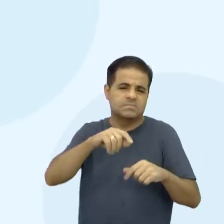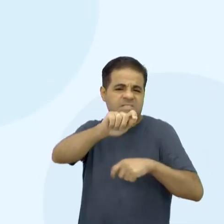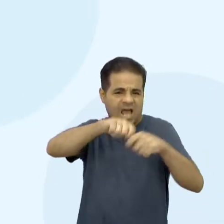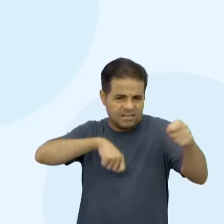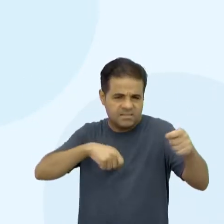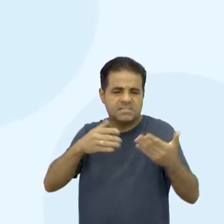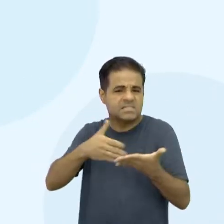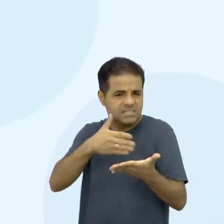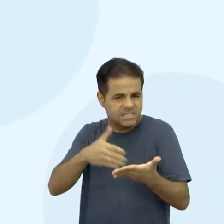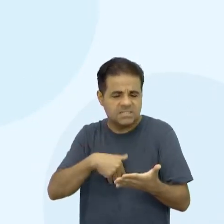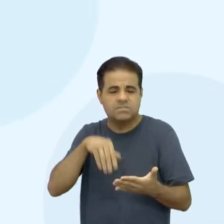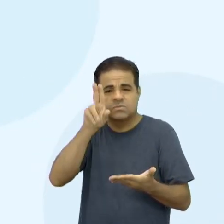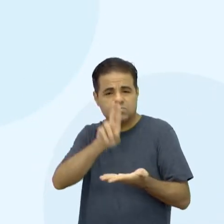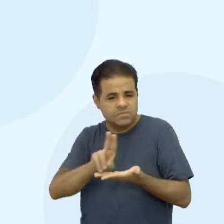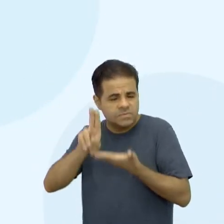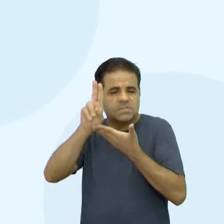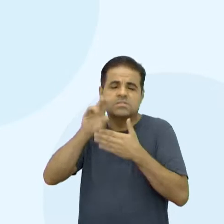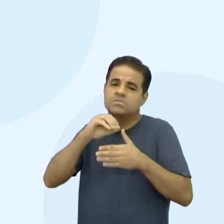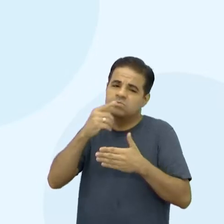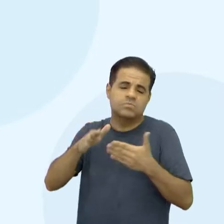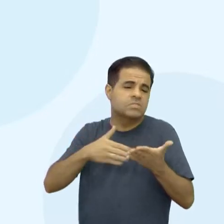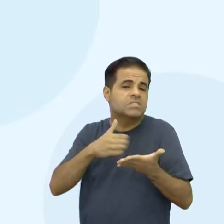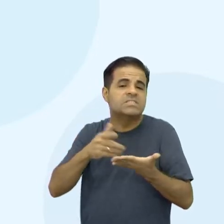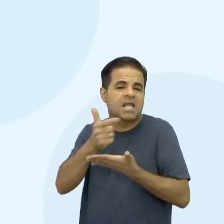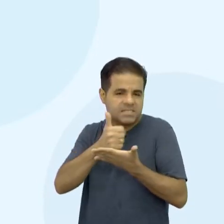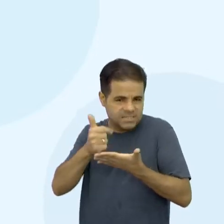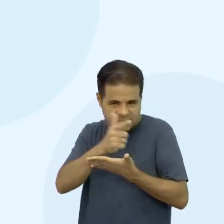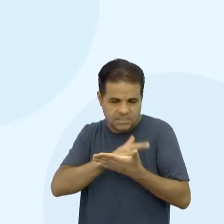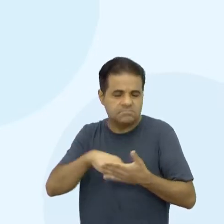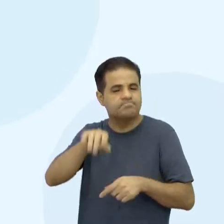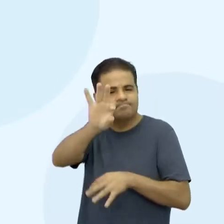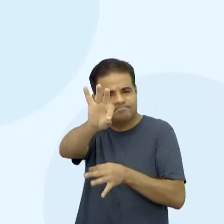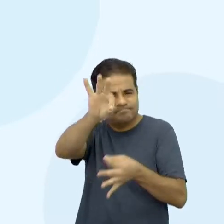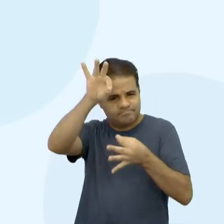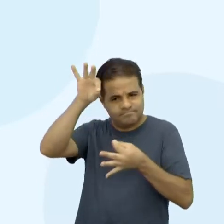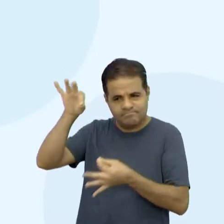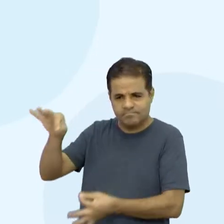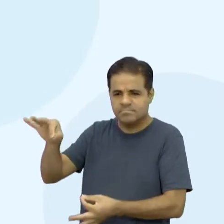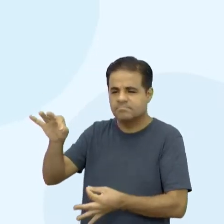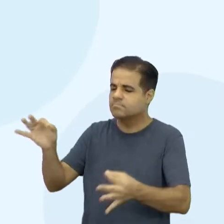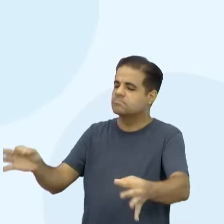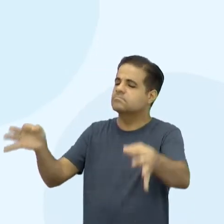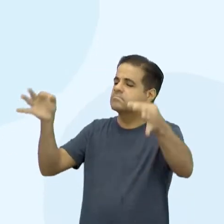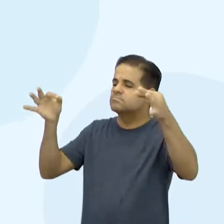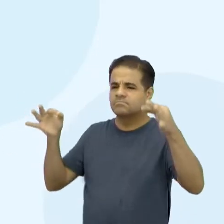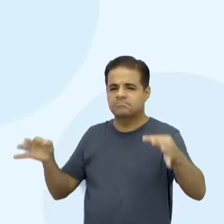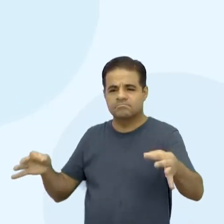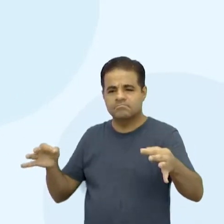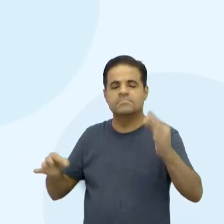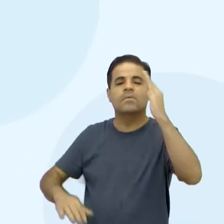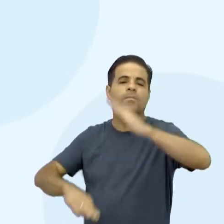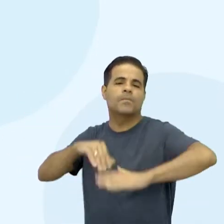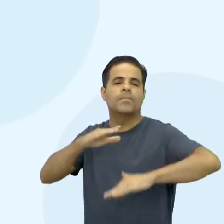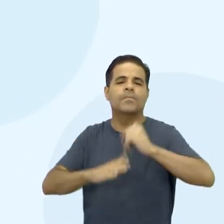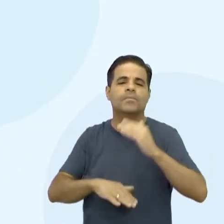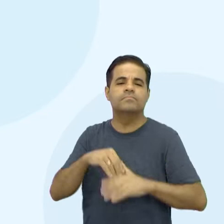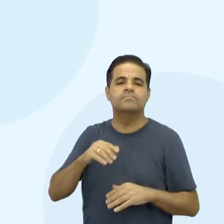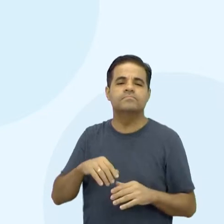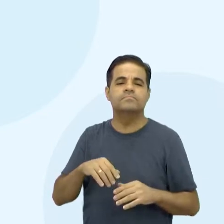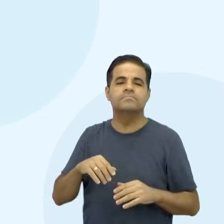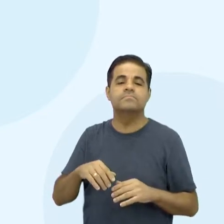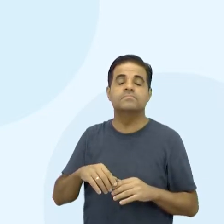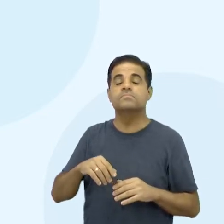lá universitário ou do caderno de cartografia, o caderno de desenho, tá certo? Então eu pensei, vou me apropriar de uma obra. Como nós estamos